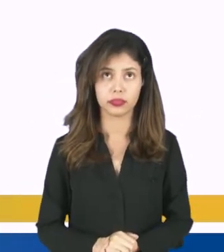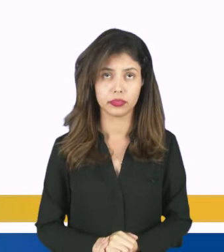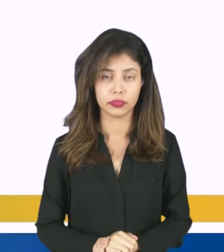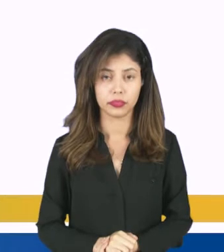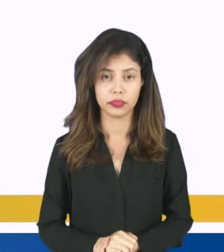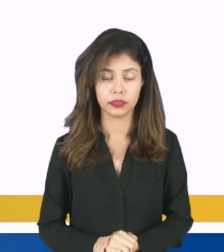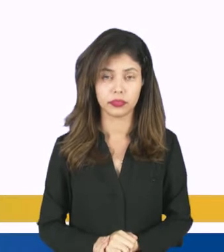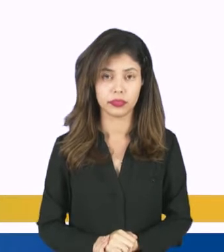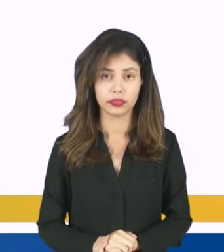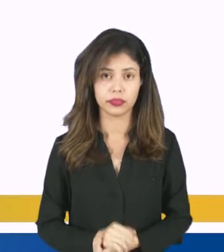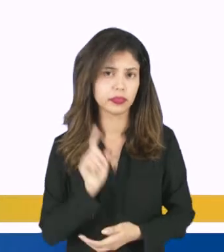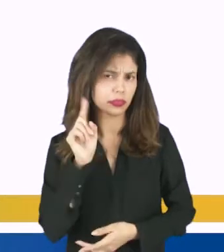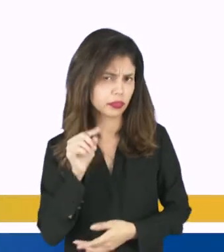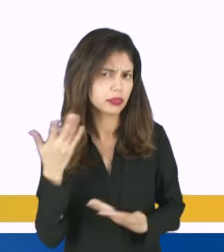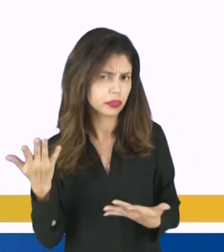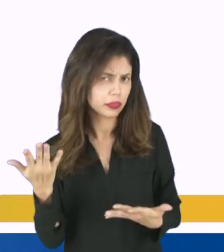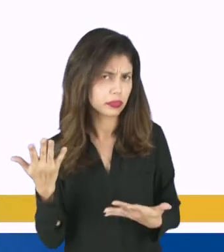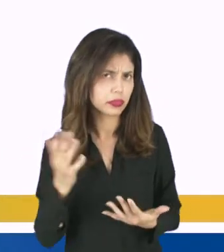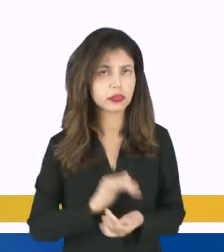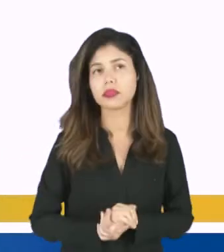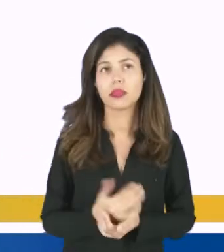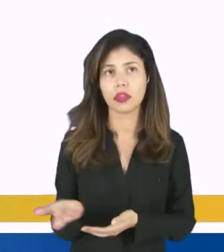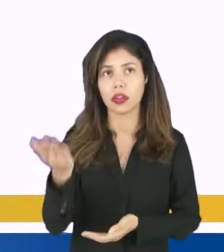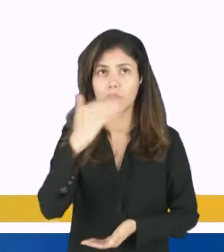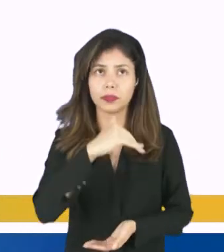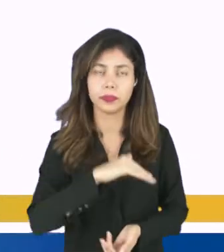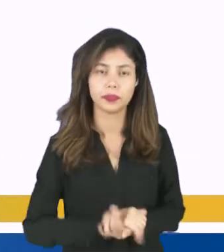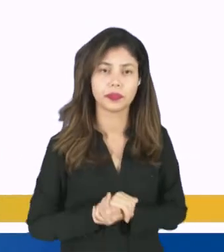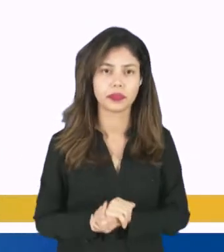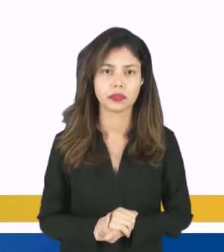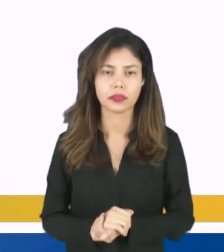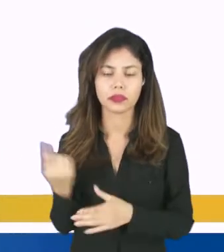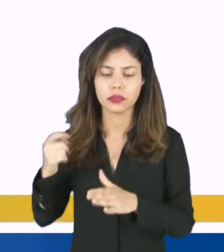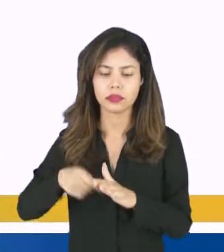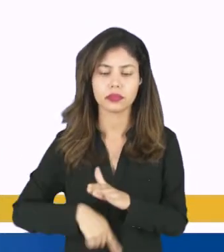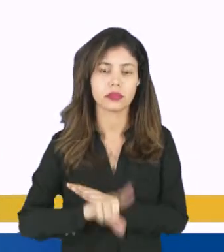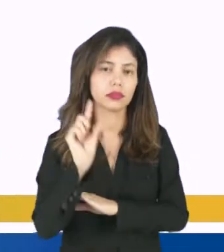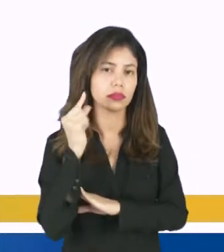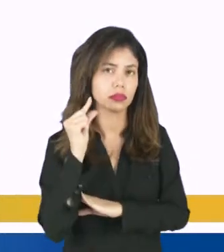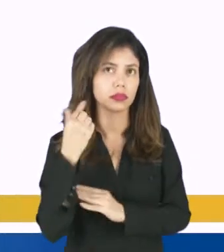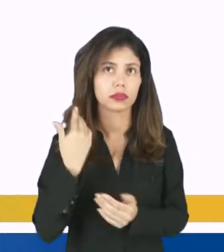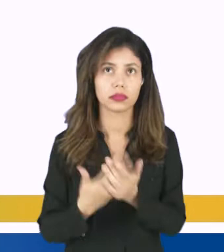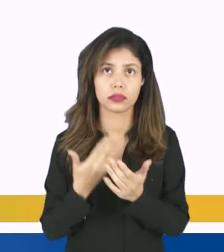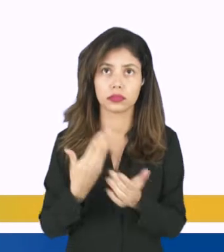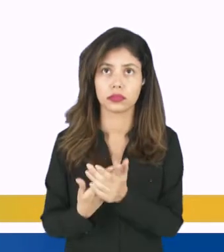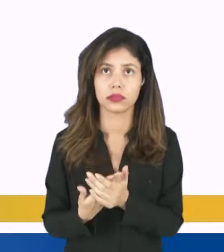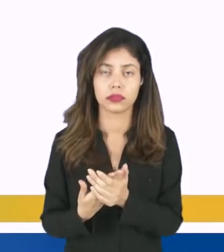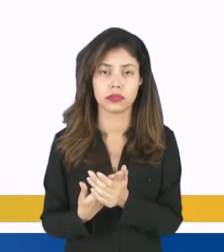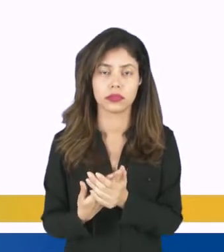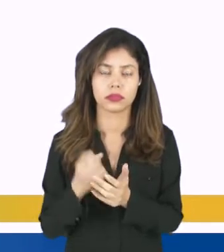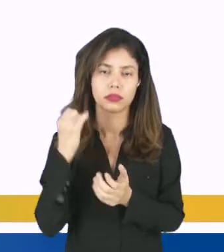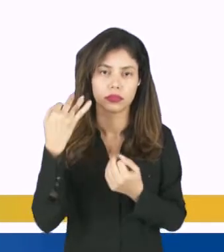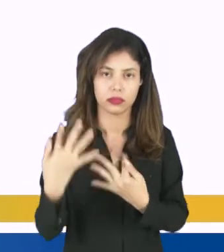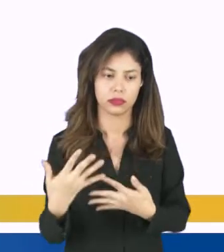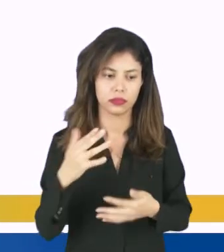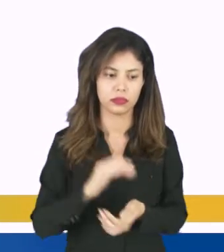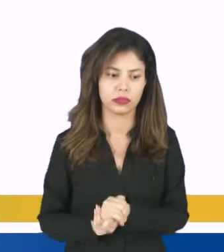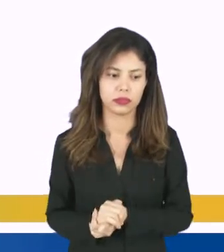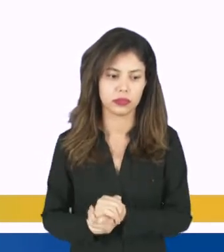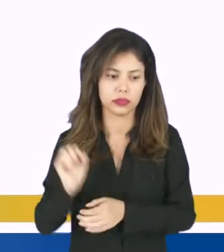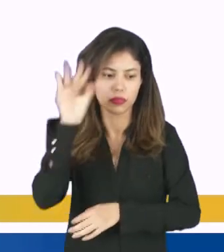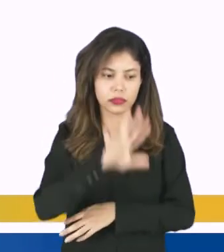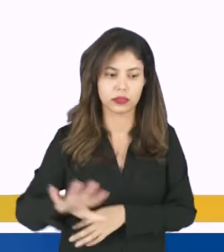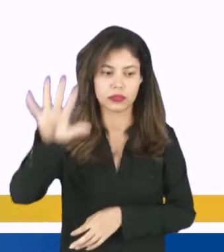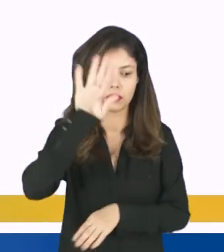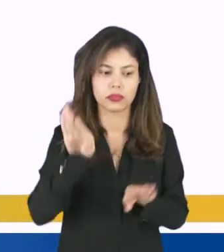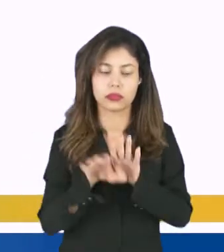x. Em qualquer das duas situações, nós podemos escrever a seguinte sentença, que a P de x é